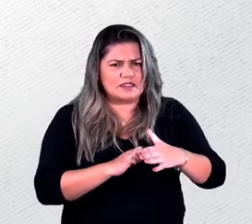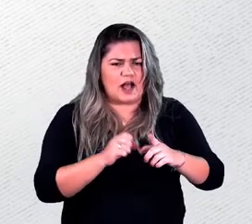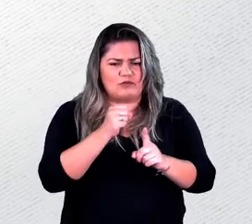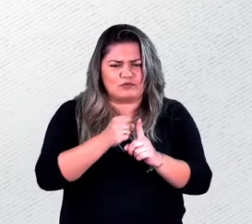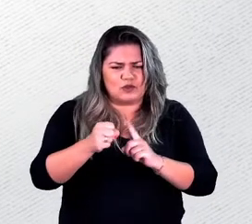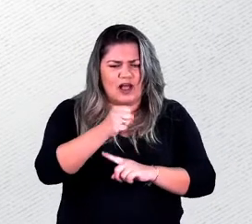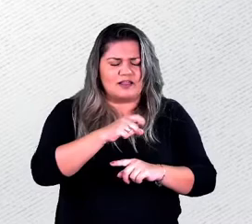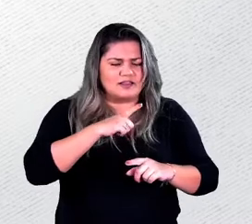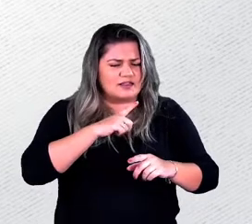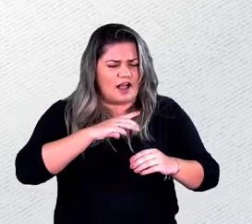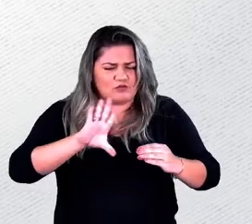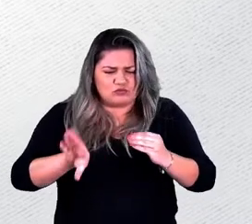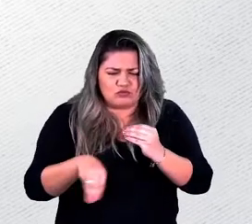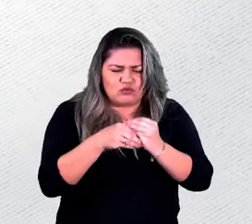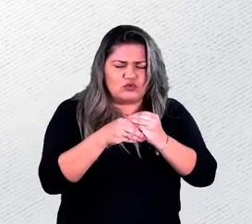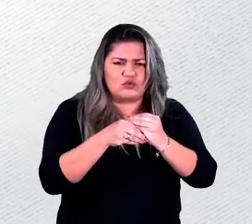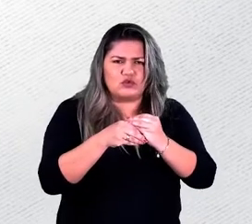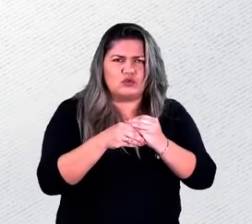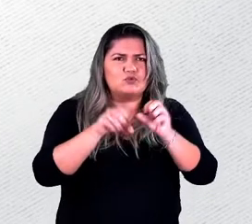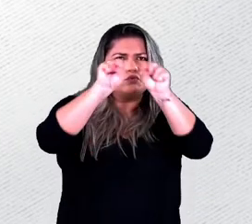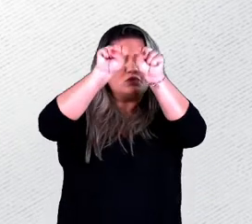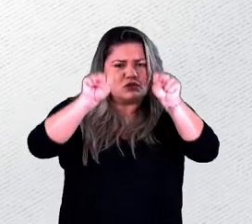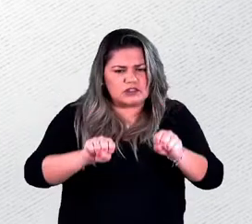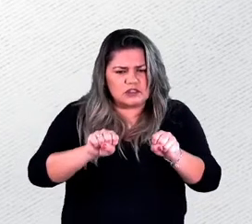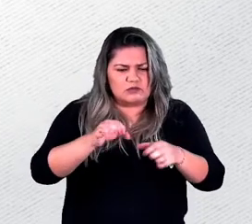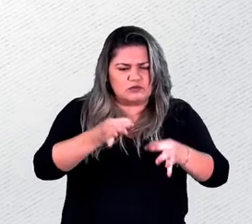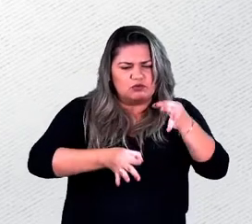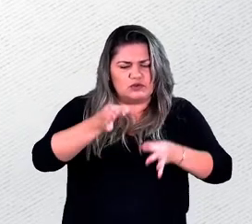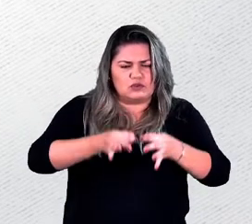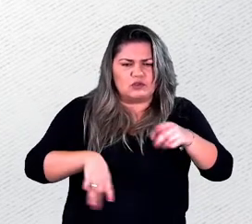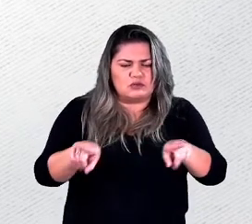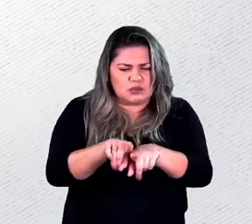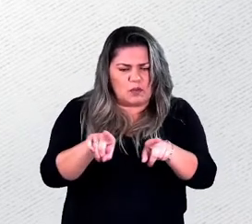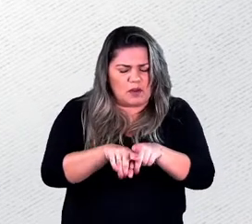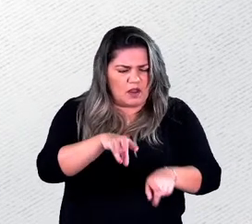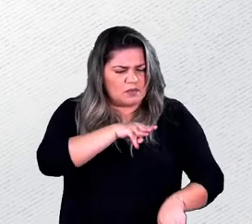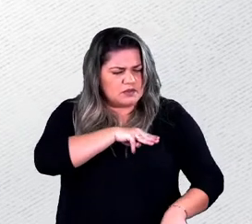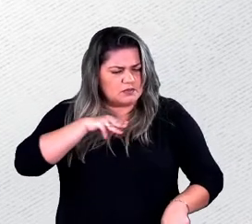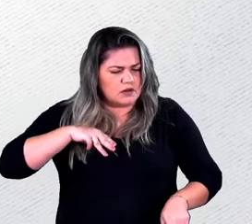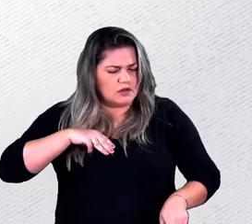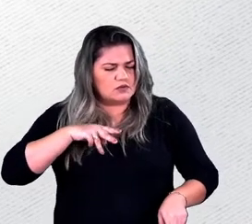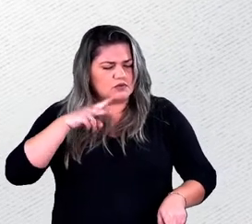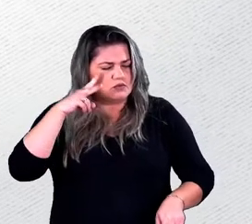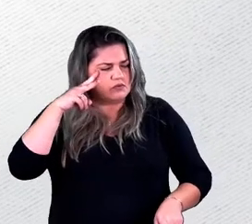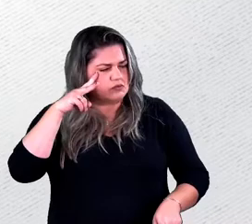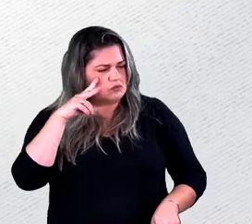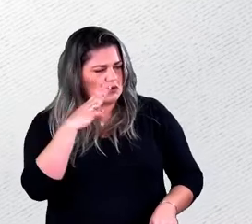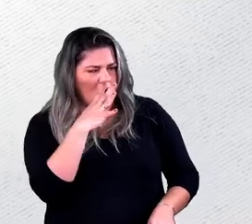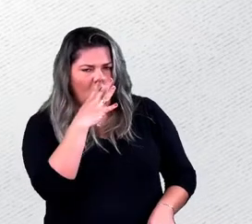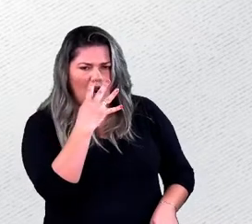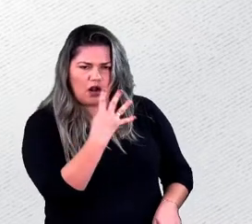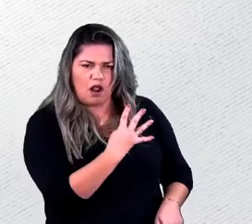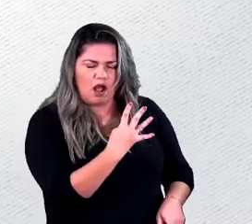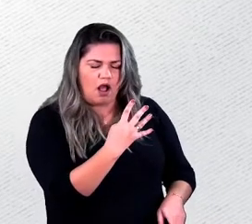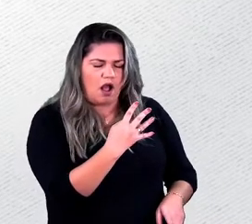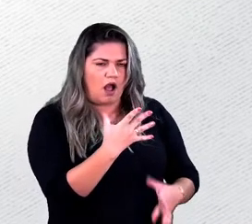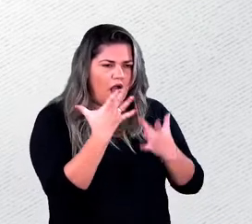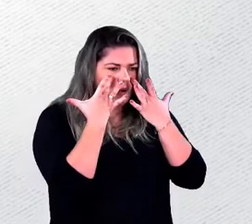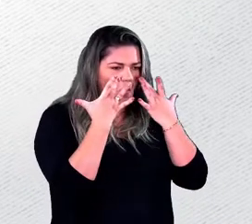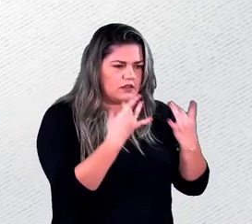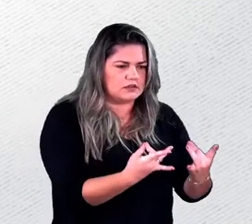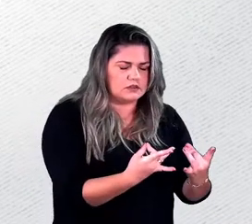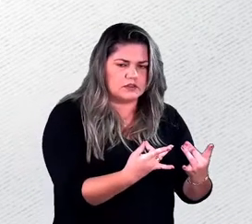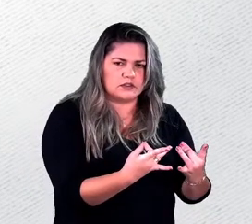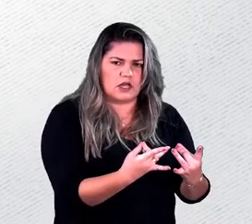o sistema de Justiça também do nosso Ministério Público um olhar atencioso ao tempo em que respeitamos a